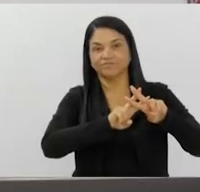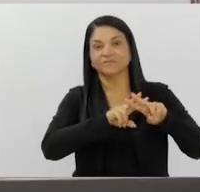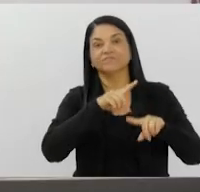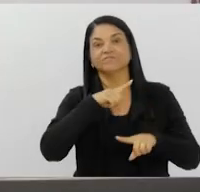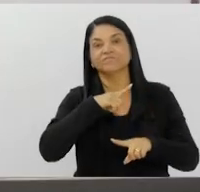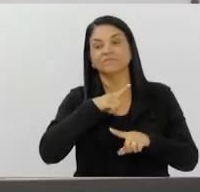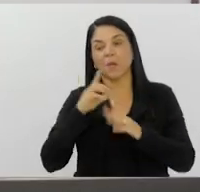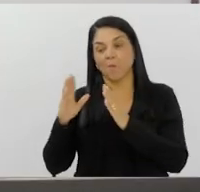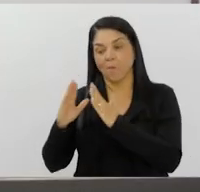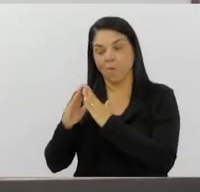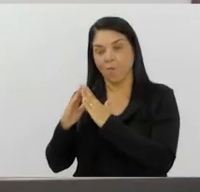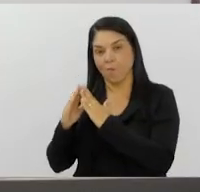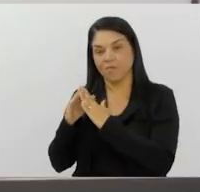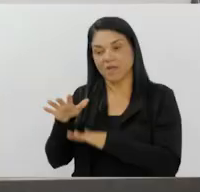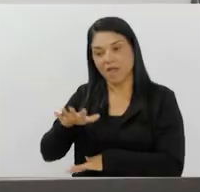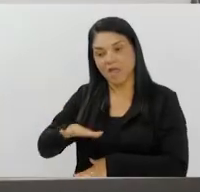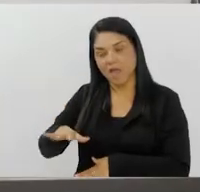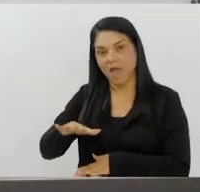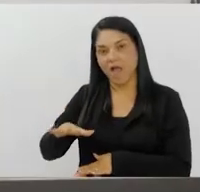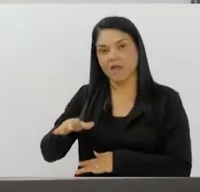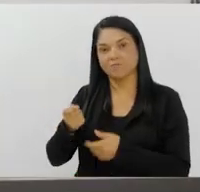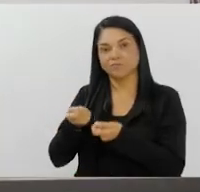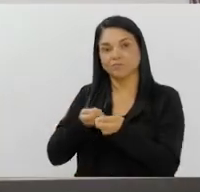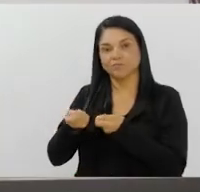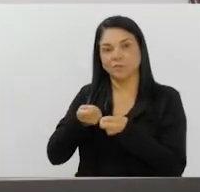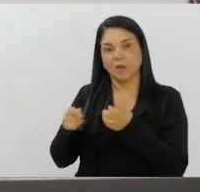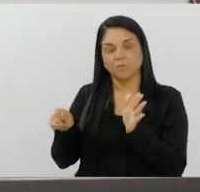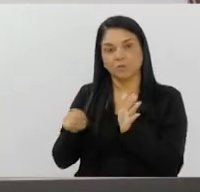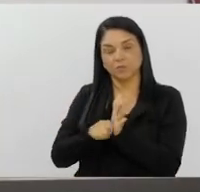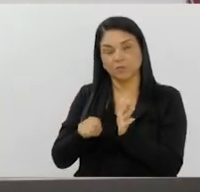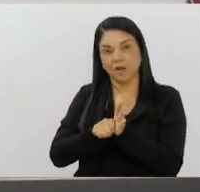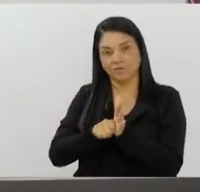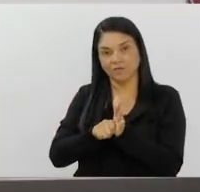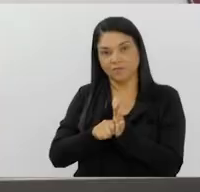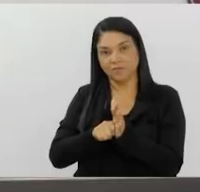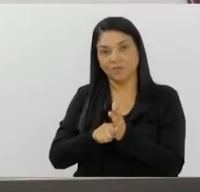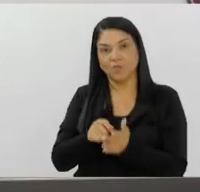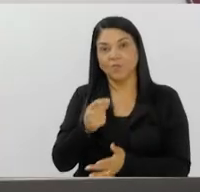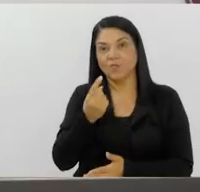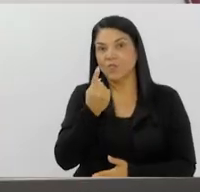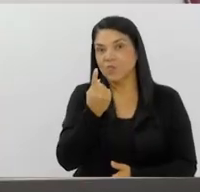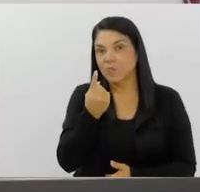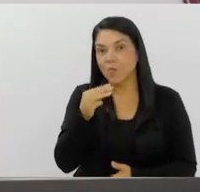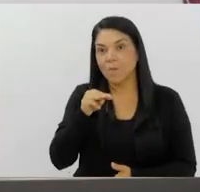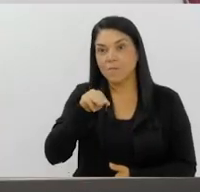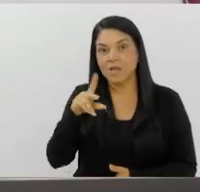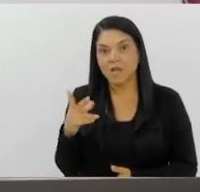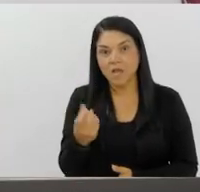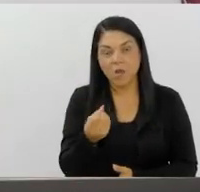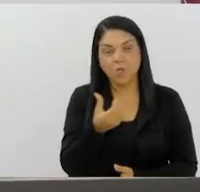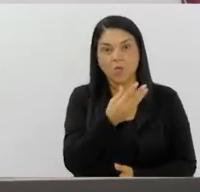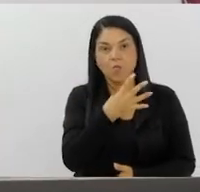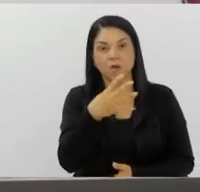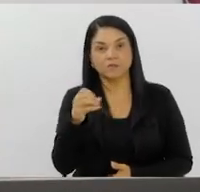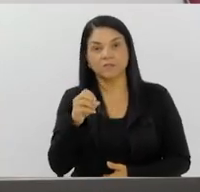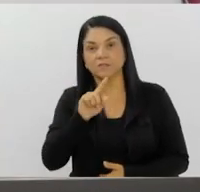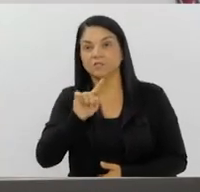vivia em área comandada pelo tráfico ou seja 1 mil. mil pessoas aqui no Rio